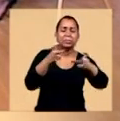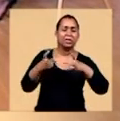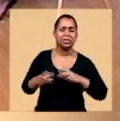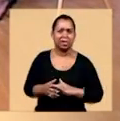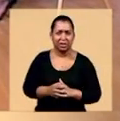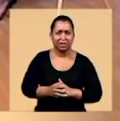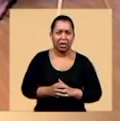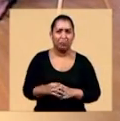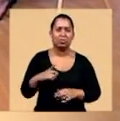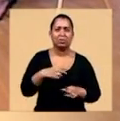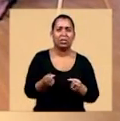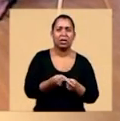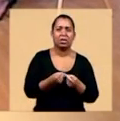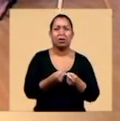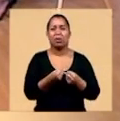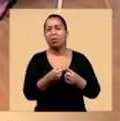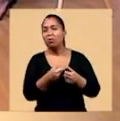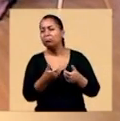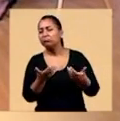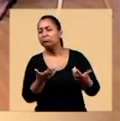mais detectável? Tem